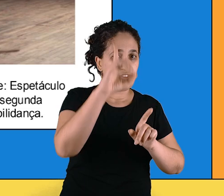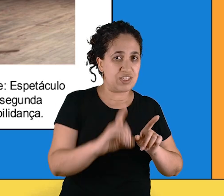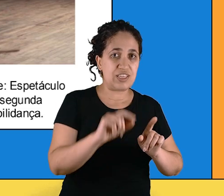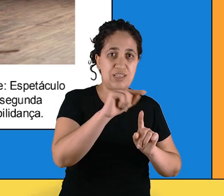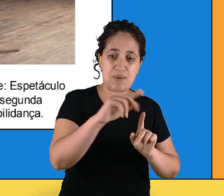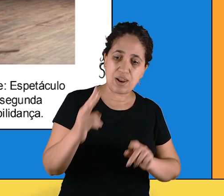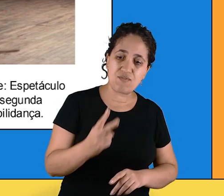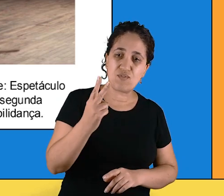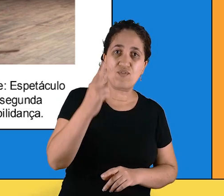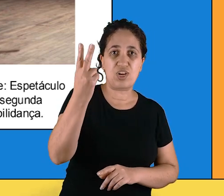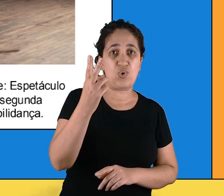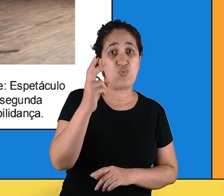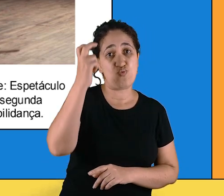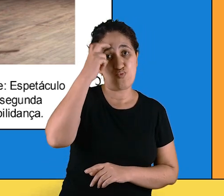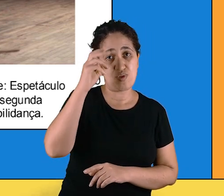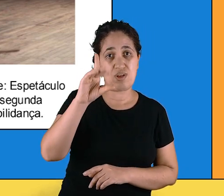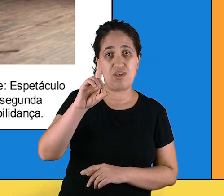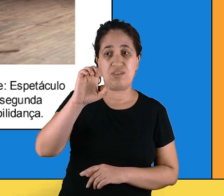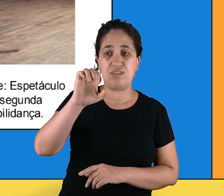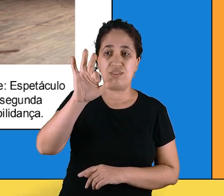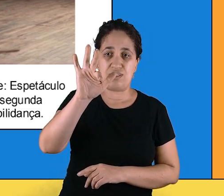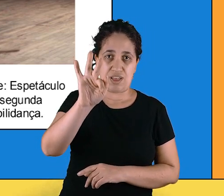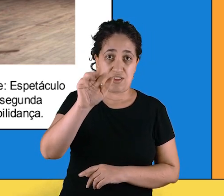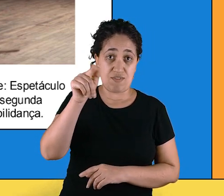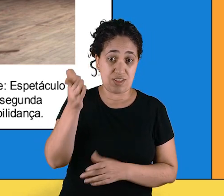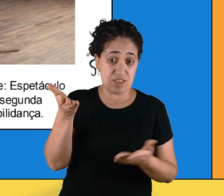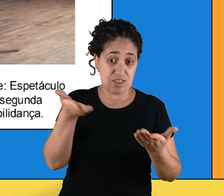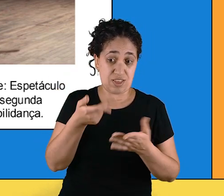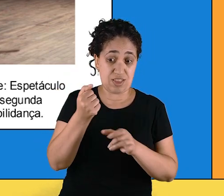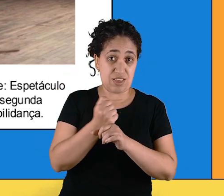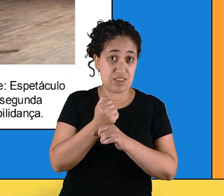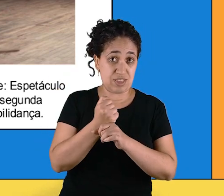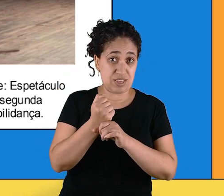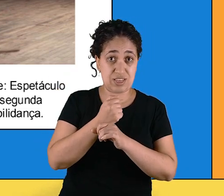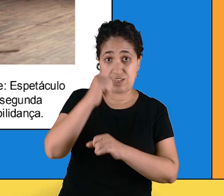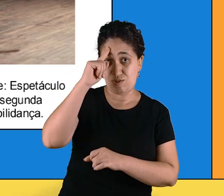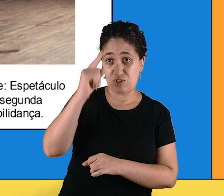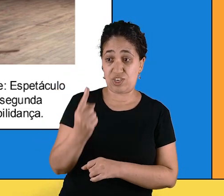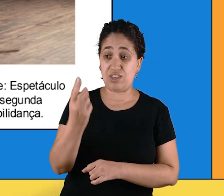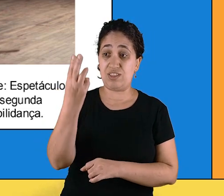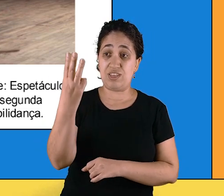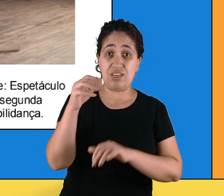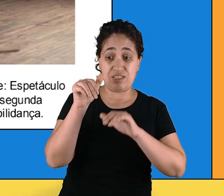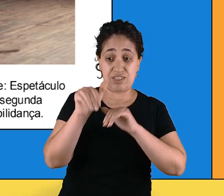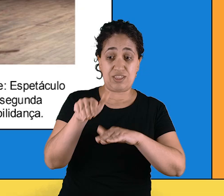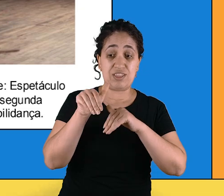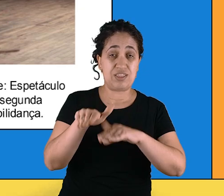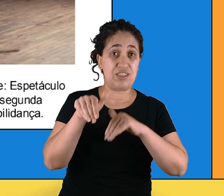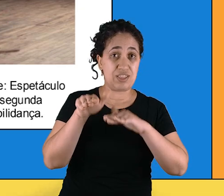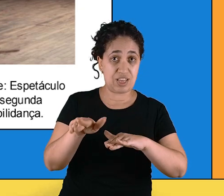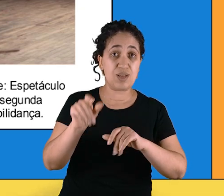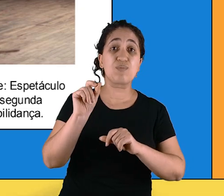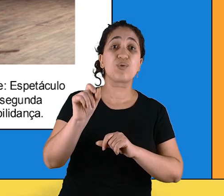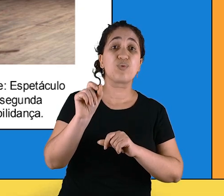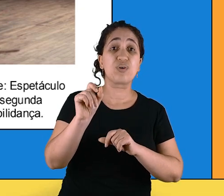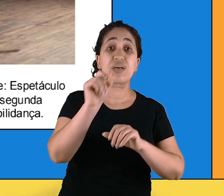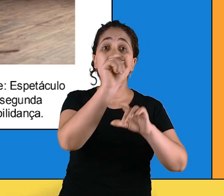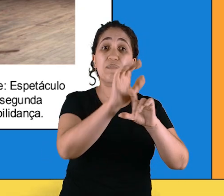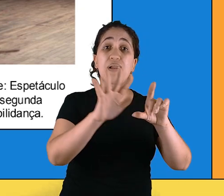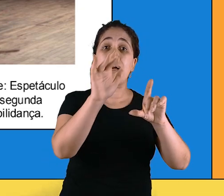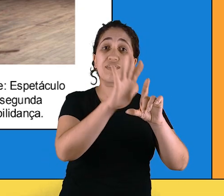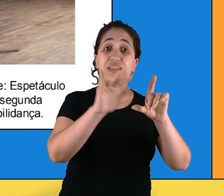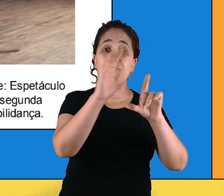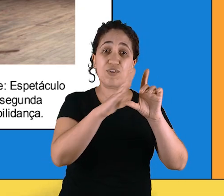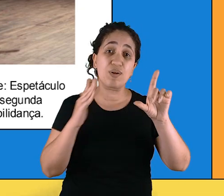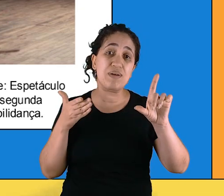para valorização da cultura DEF. E nesse ano, agora no dia 13 de setembro, foi lançada a